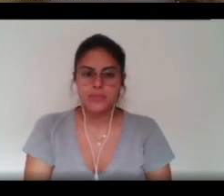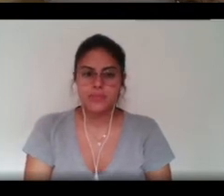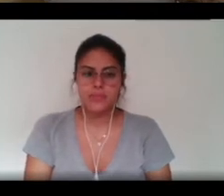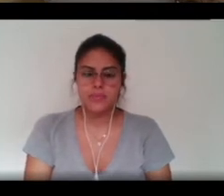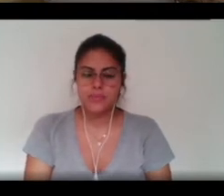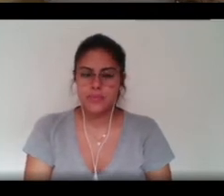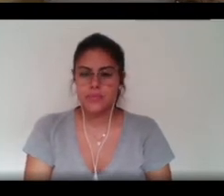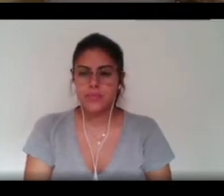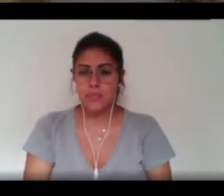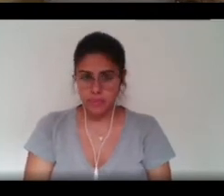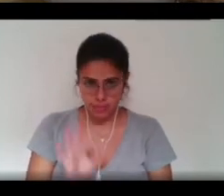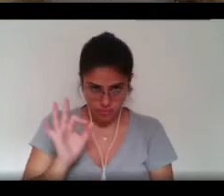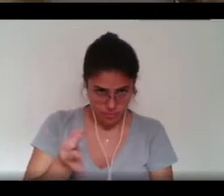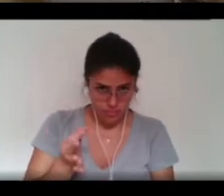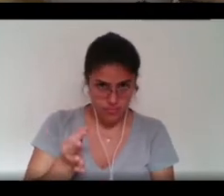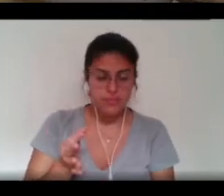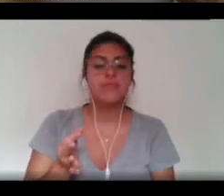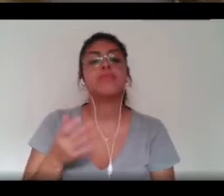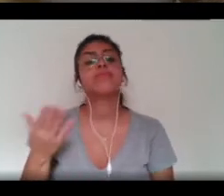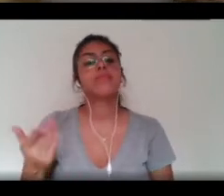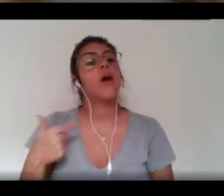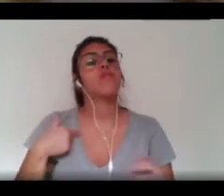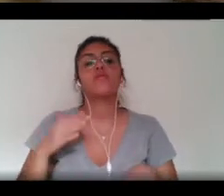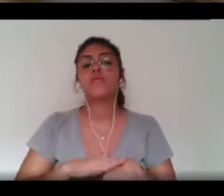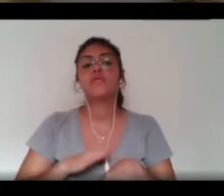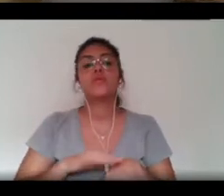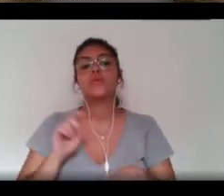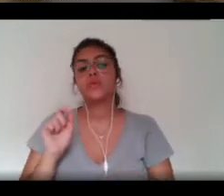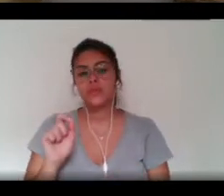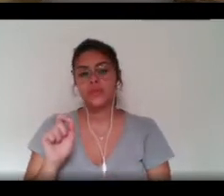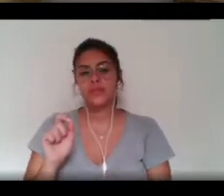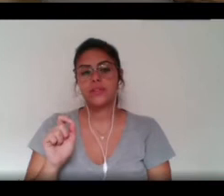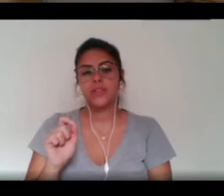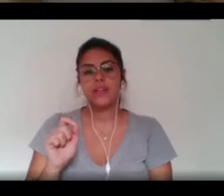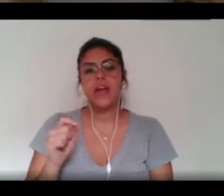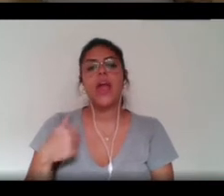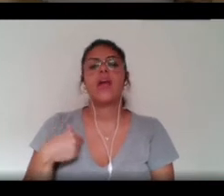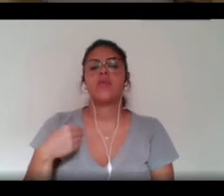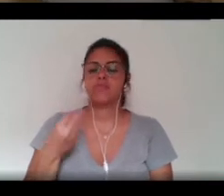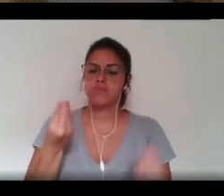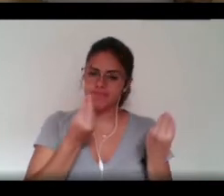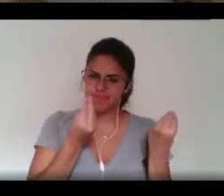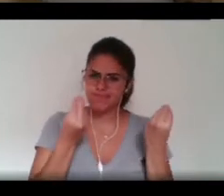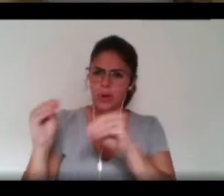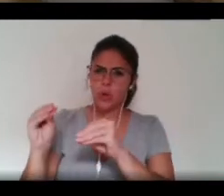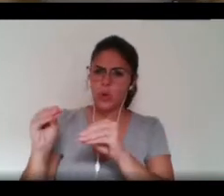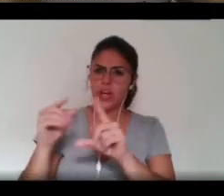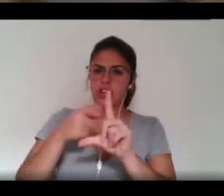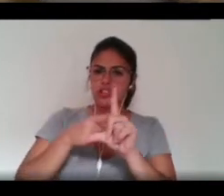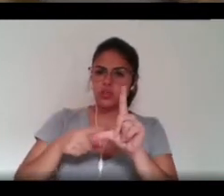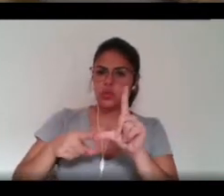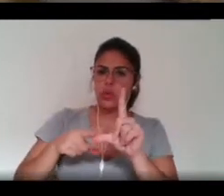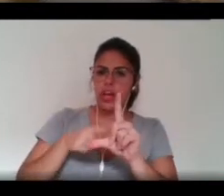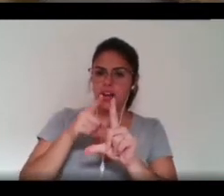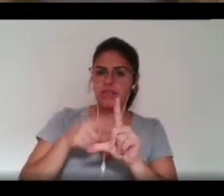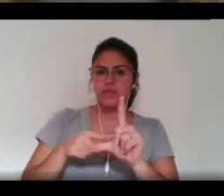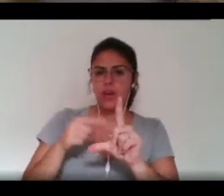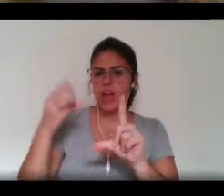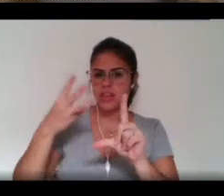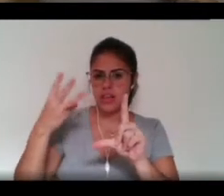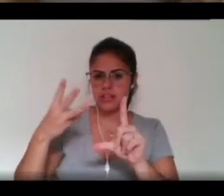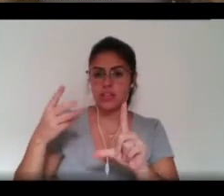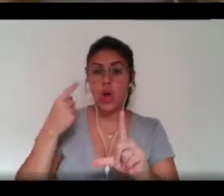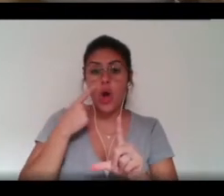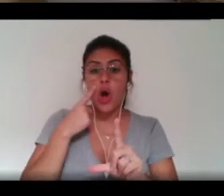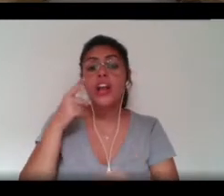quadrado, certo? E aí o que eu fiz? Eu fiz um gráfico dessas 3 equações aqui. E olha